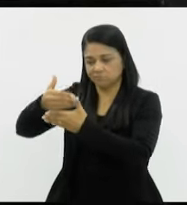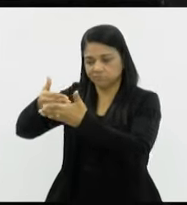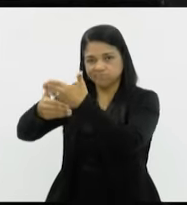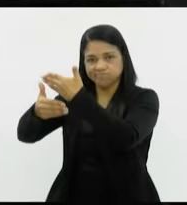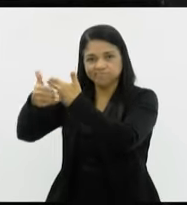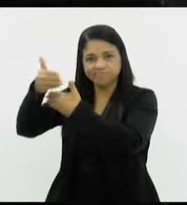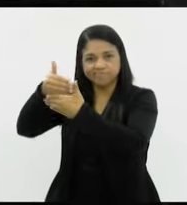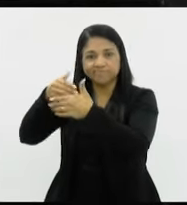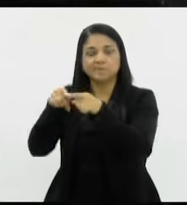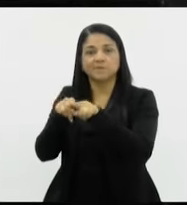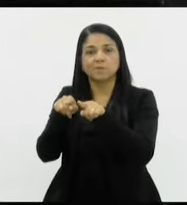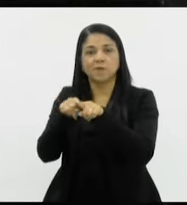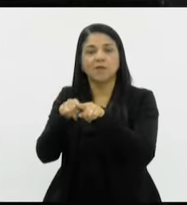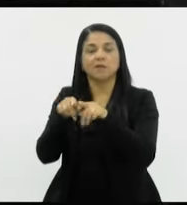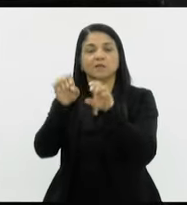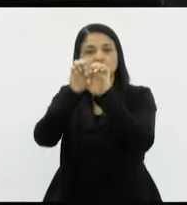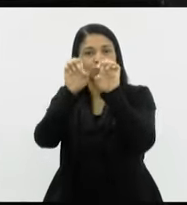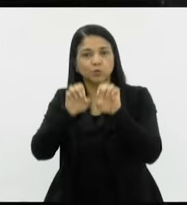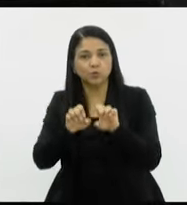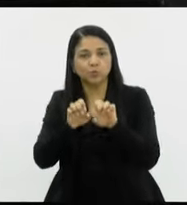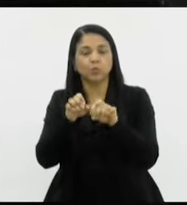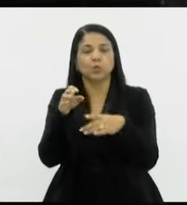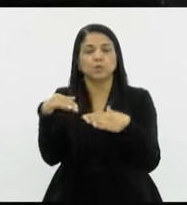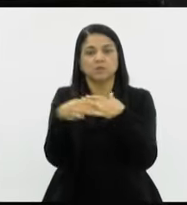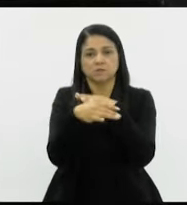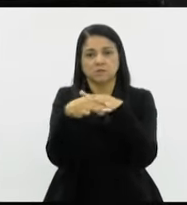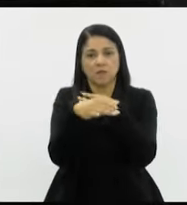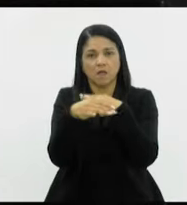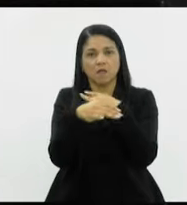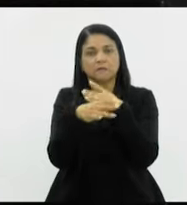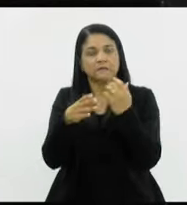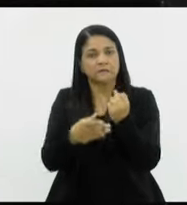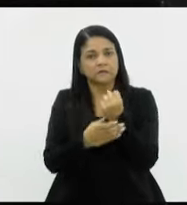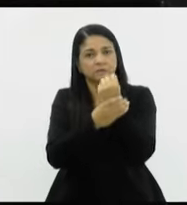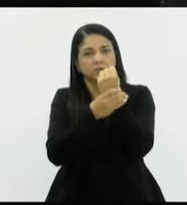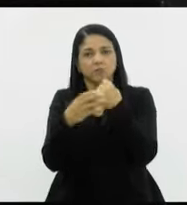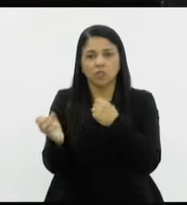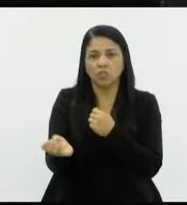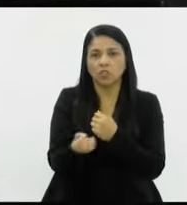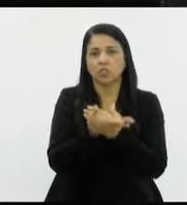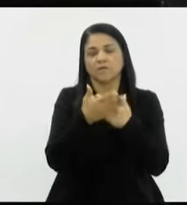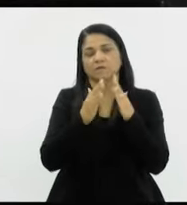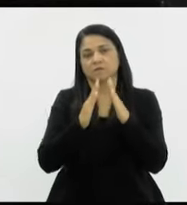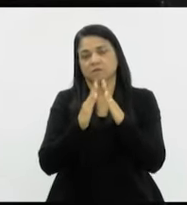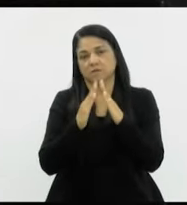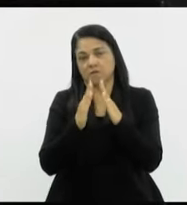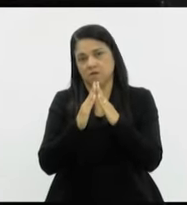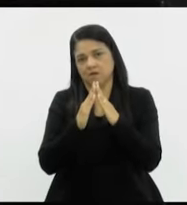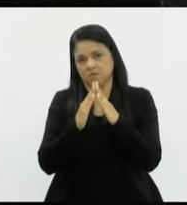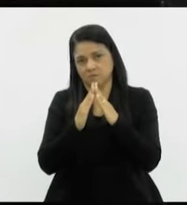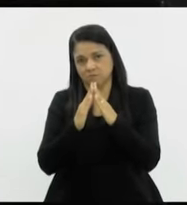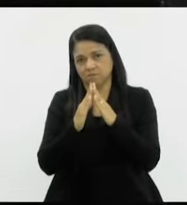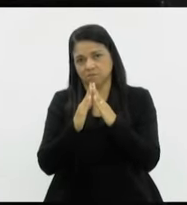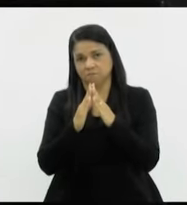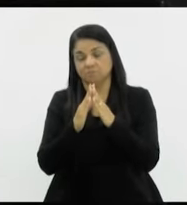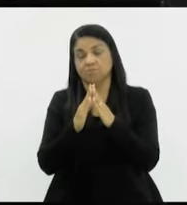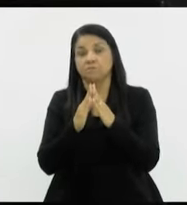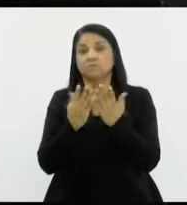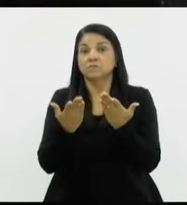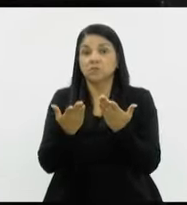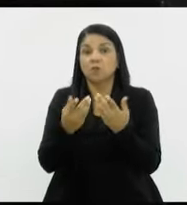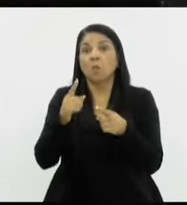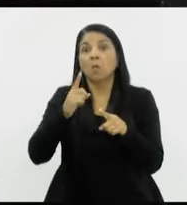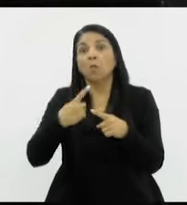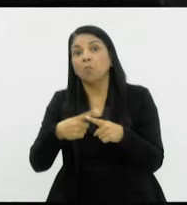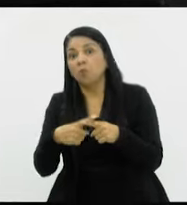em intervenção na infraestrutura da cidade, na garantia de novas moradias populares, e, por que não, com o estado do Rio